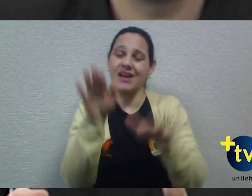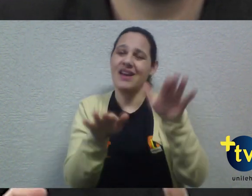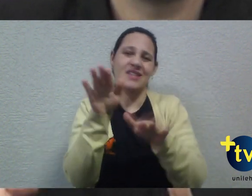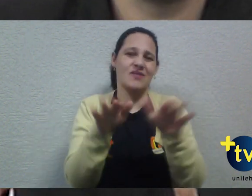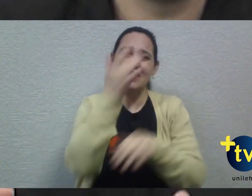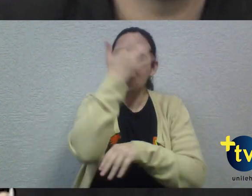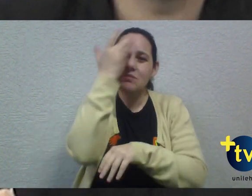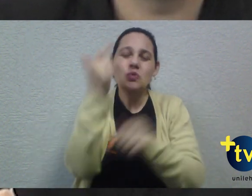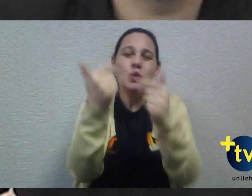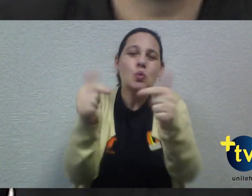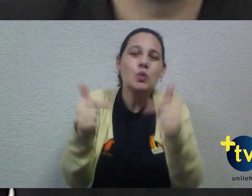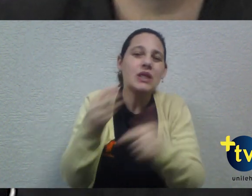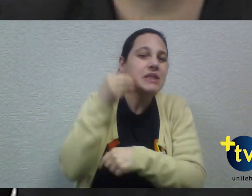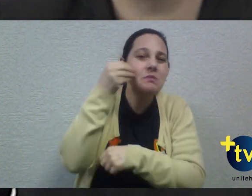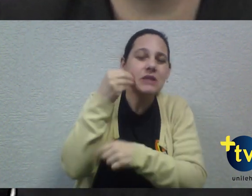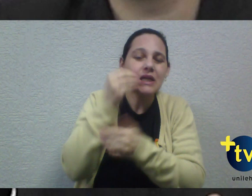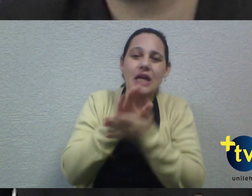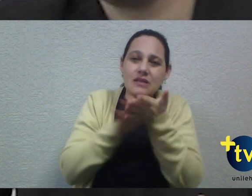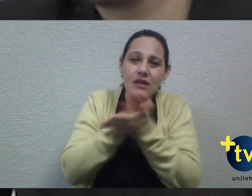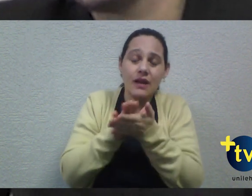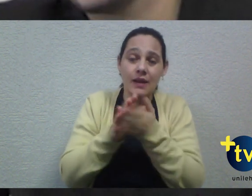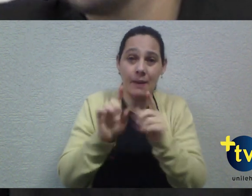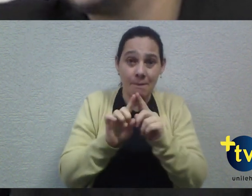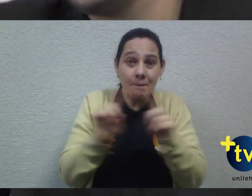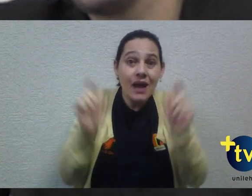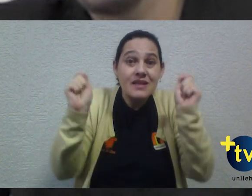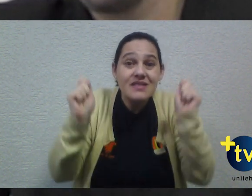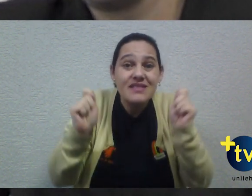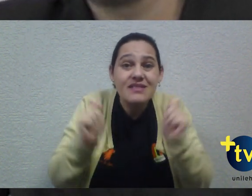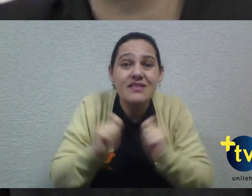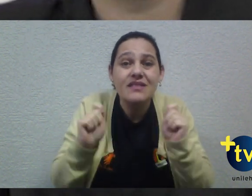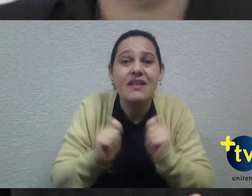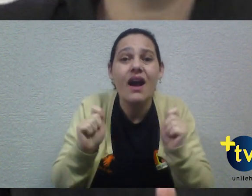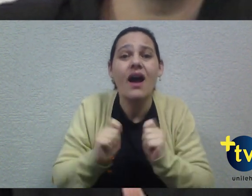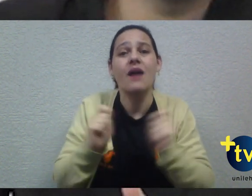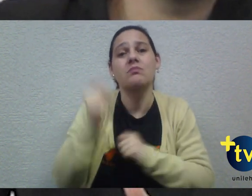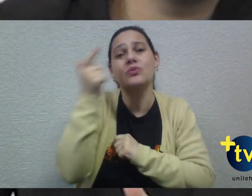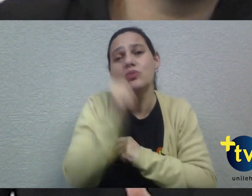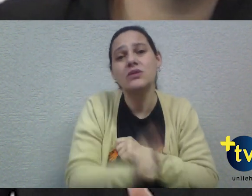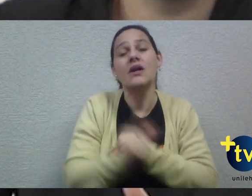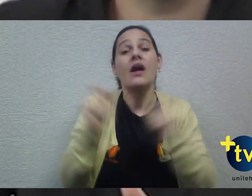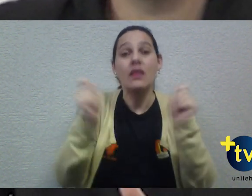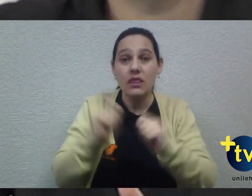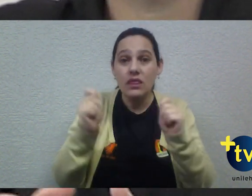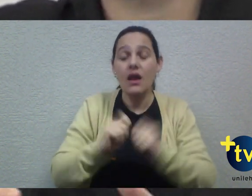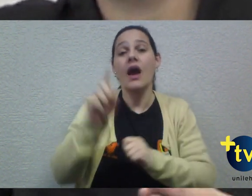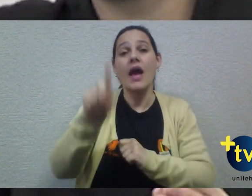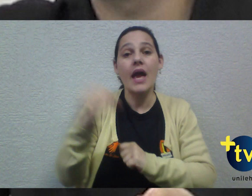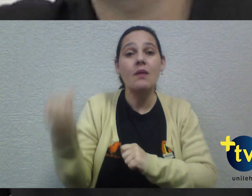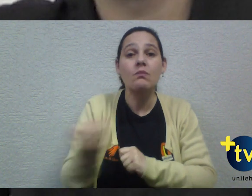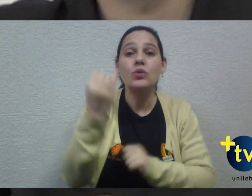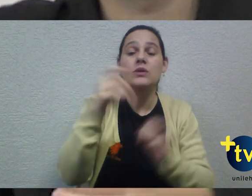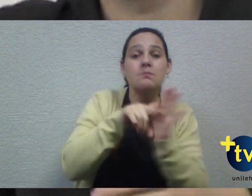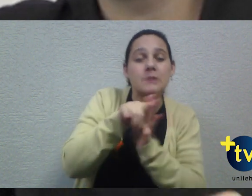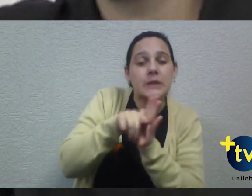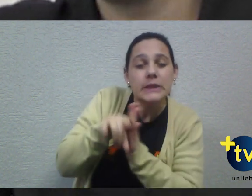que não tiveram um mínimo de experiência com a tecnologia, mas é possível, dentro da diversidade de informações e